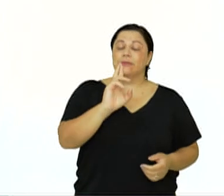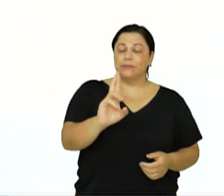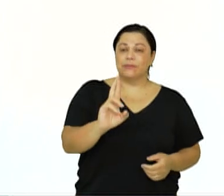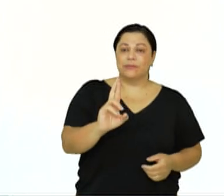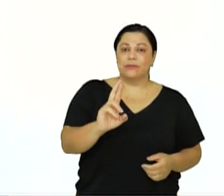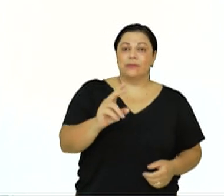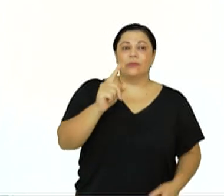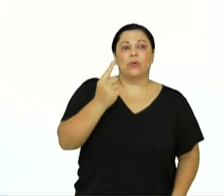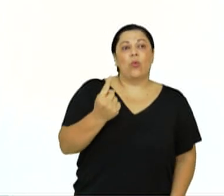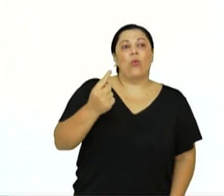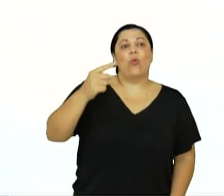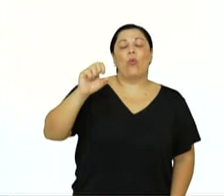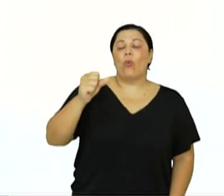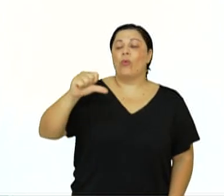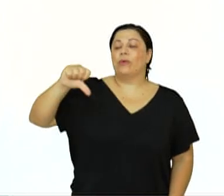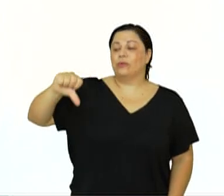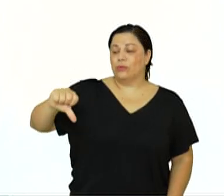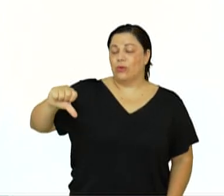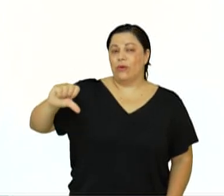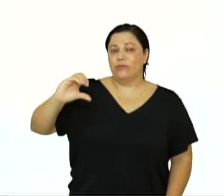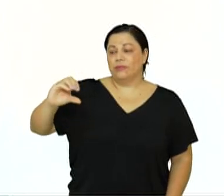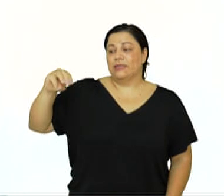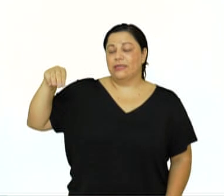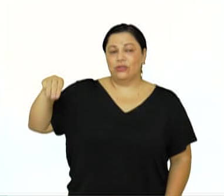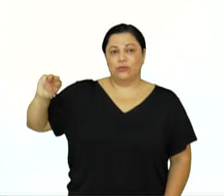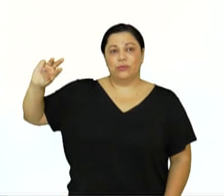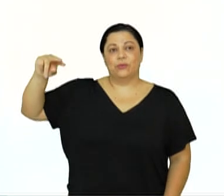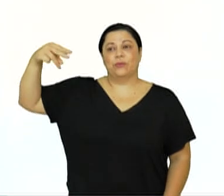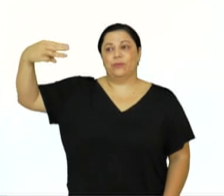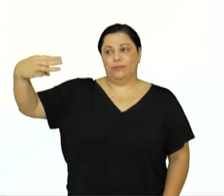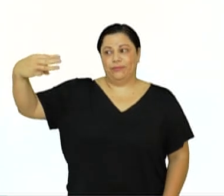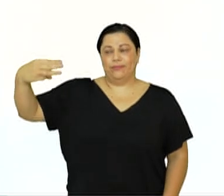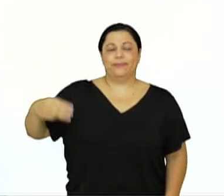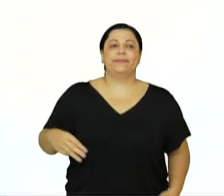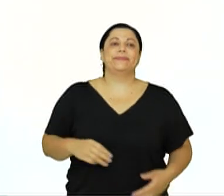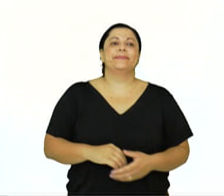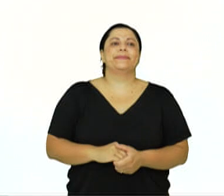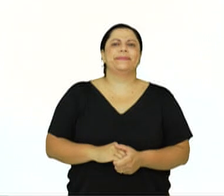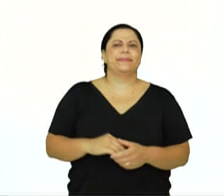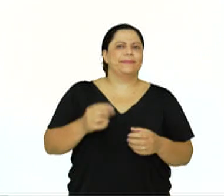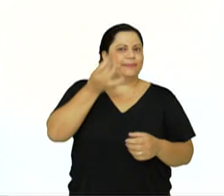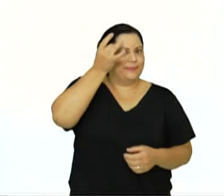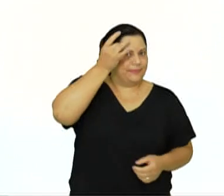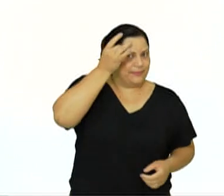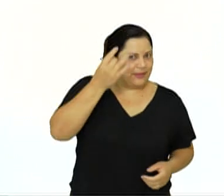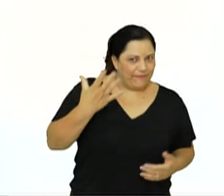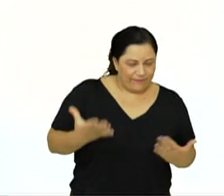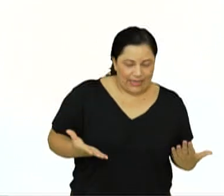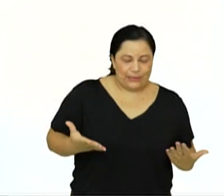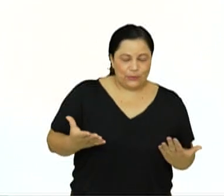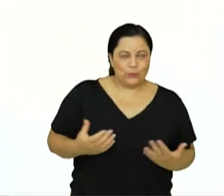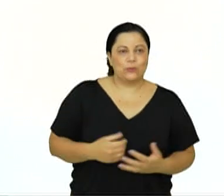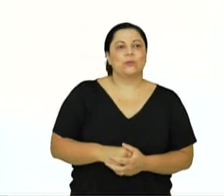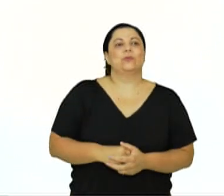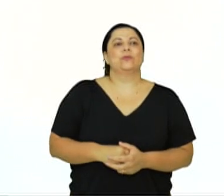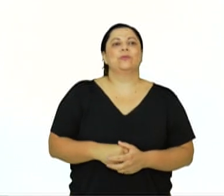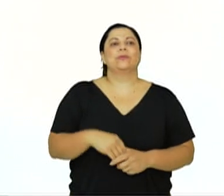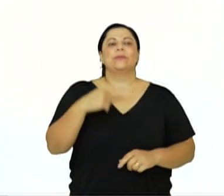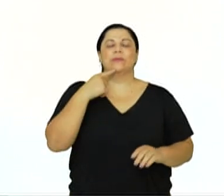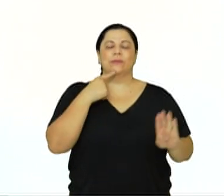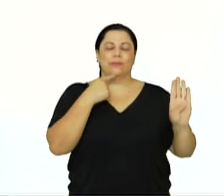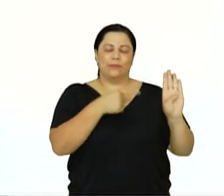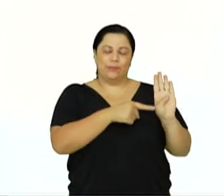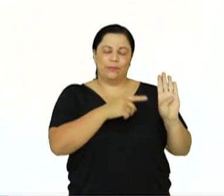de parafina será de 189 centímetros cúbicos. Tranquilo? Questão do Enem que a gente sempre precisa